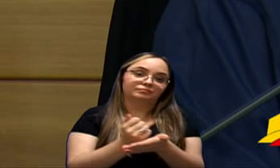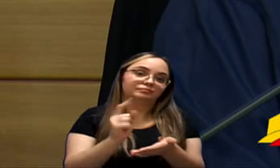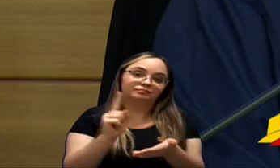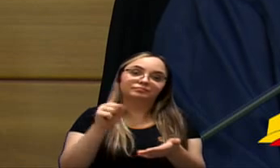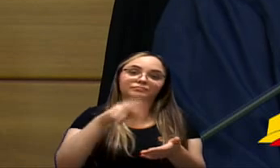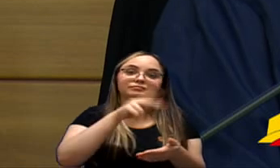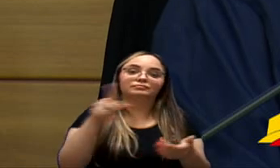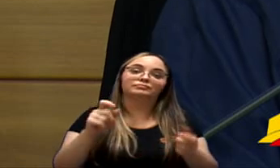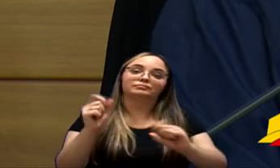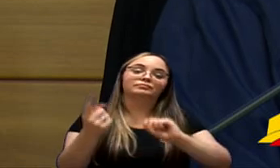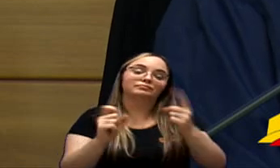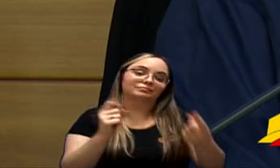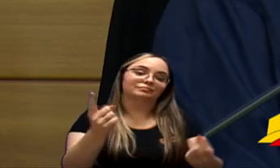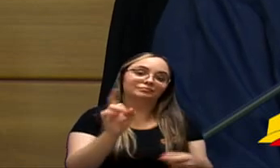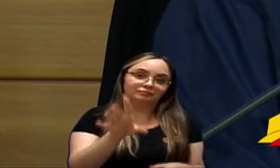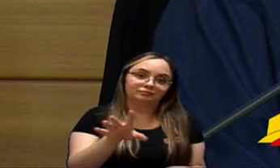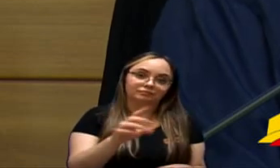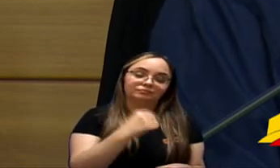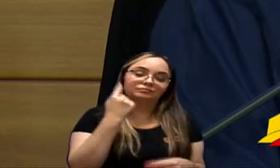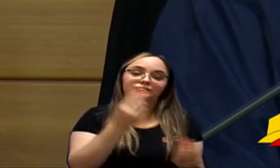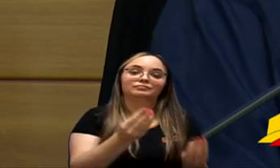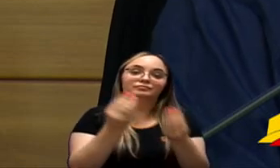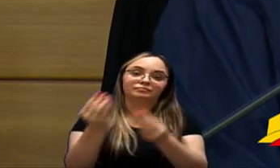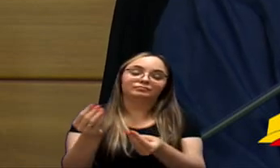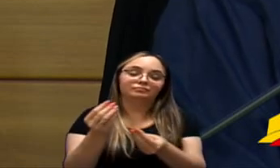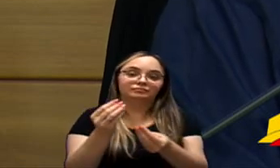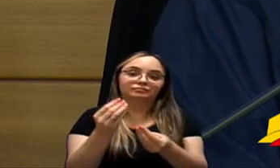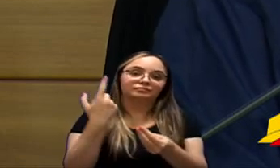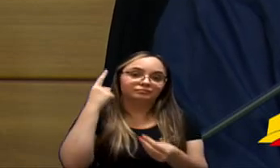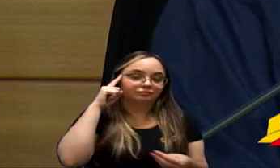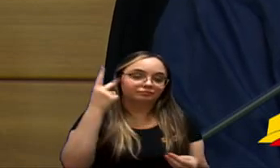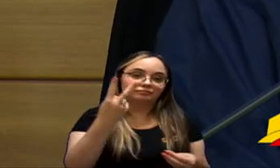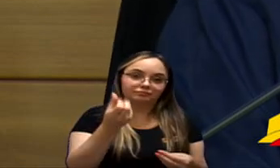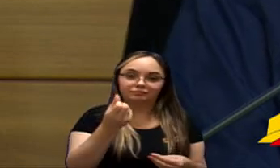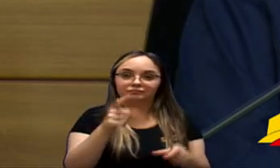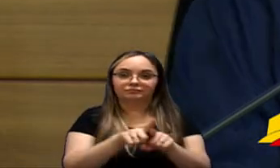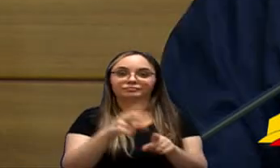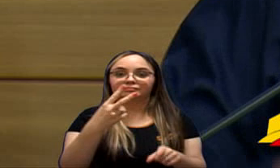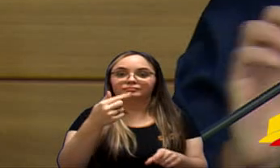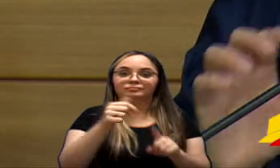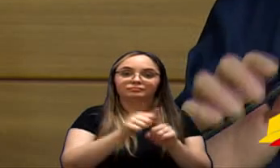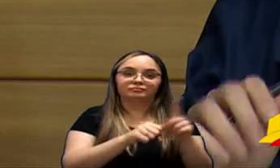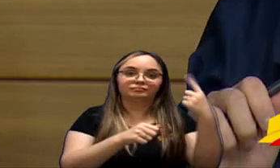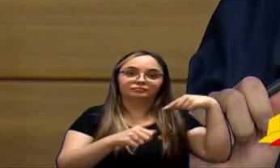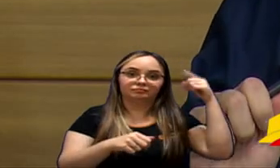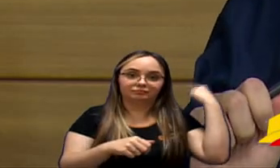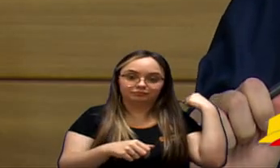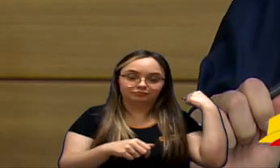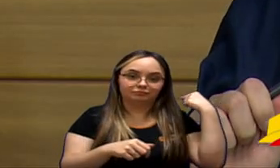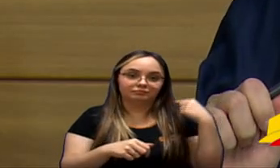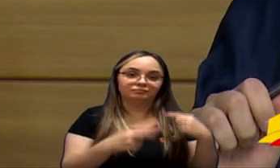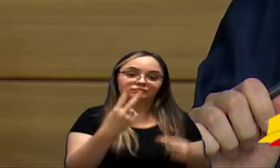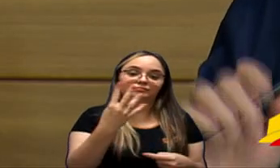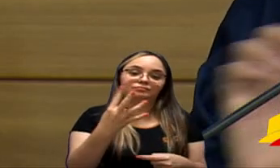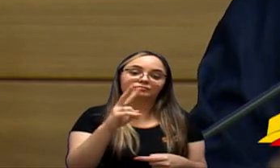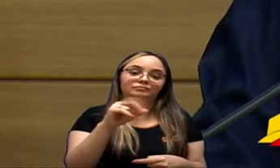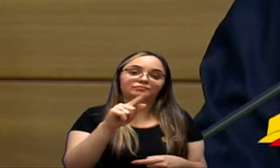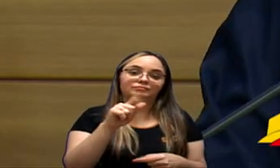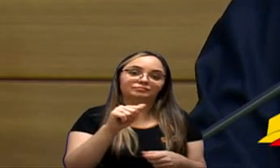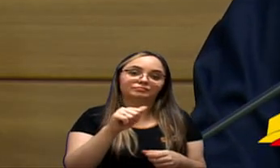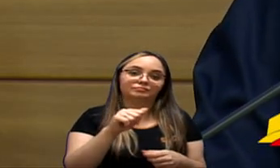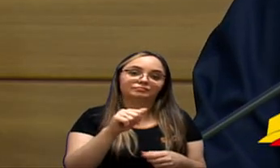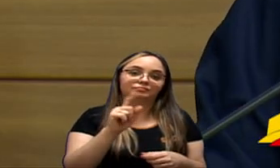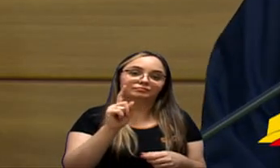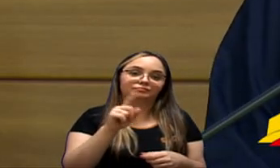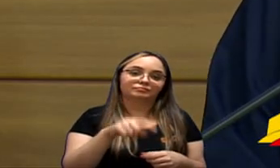professores eventuais. E nós entregamos isso no último dia 26 e 27 do mês passado, as 24 vagas de PEB